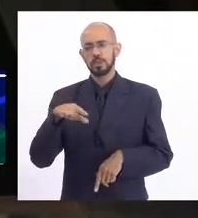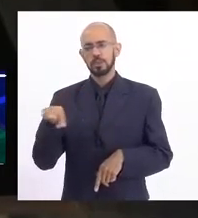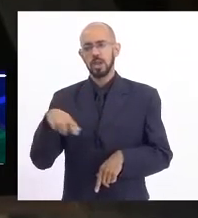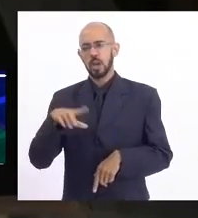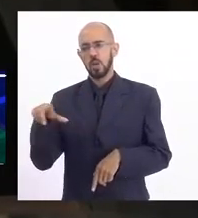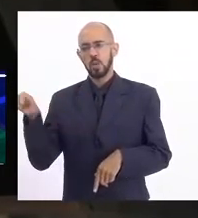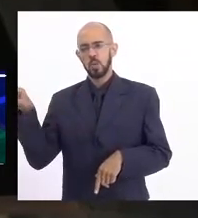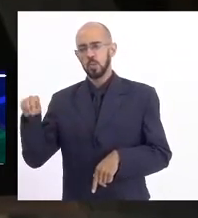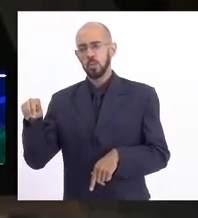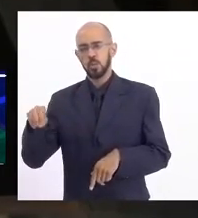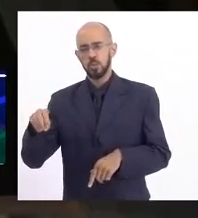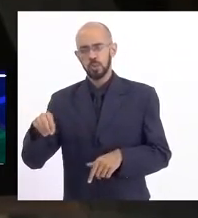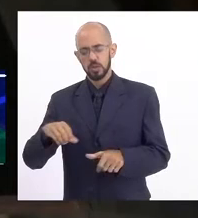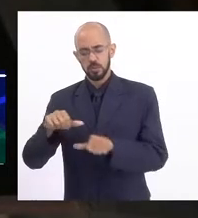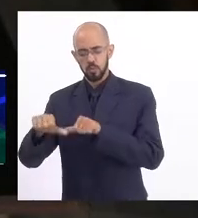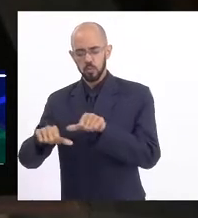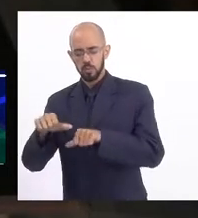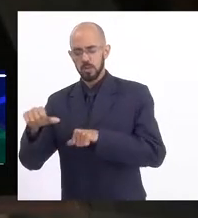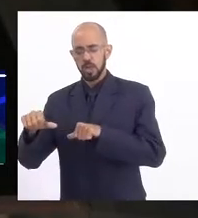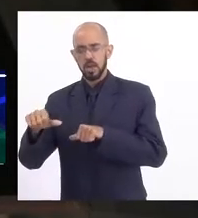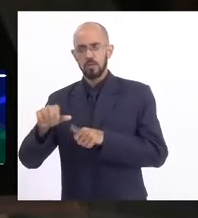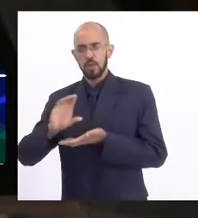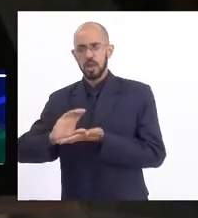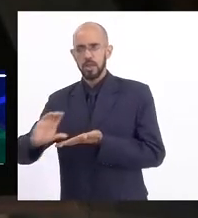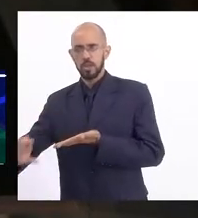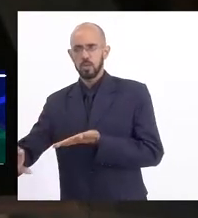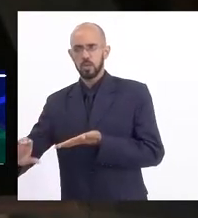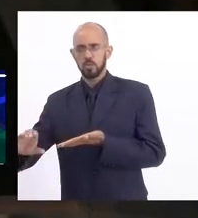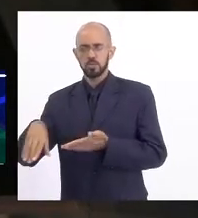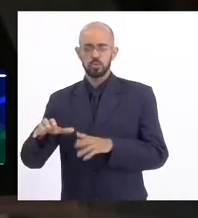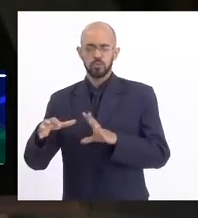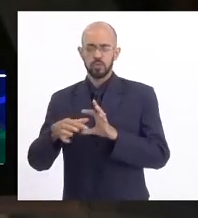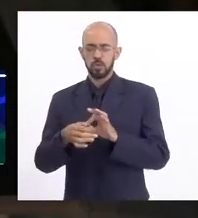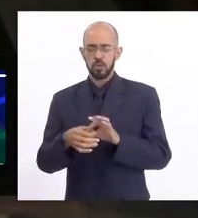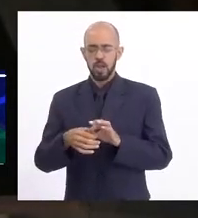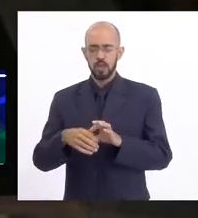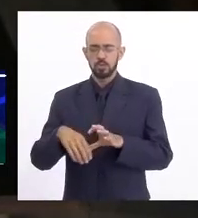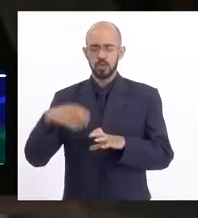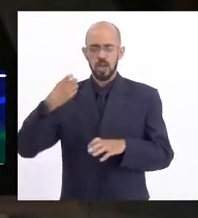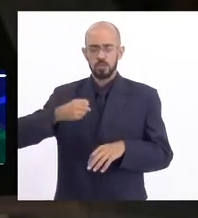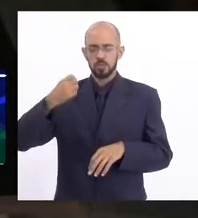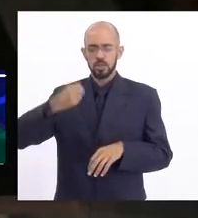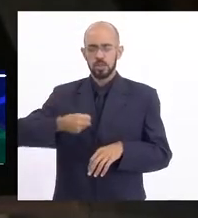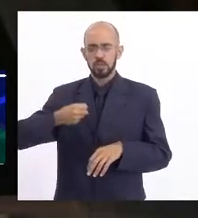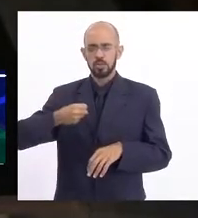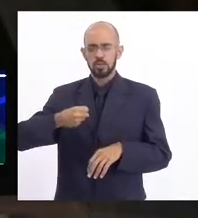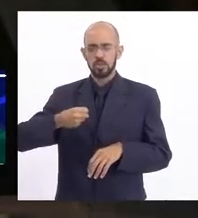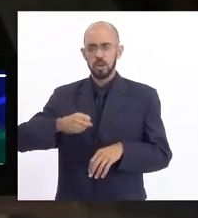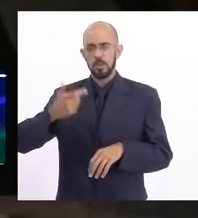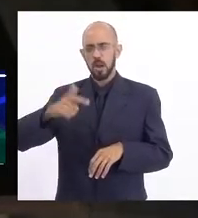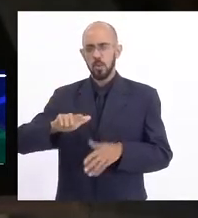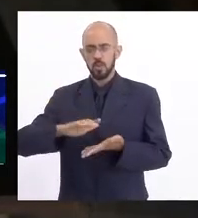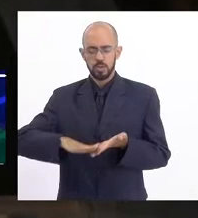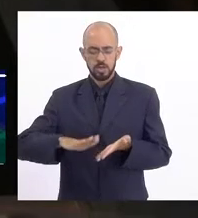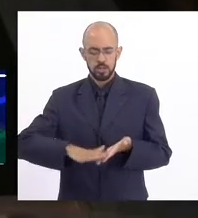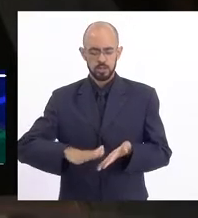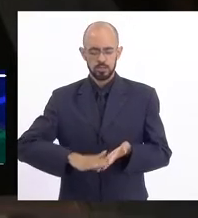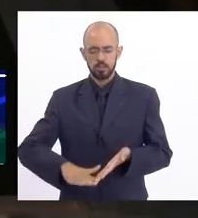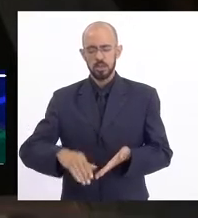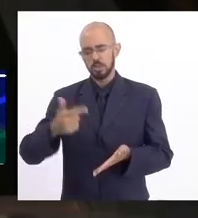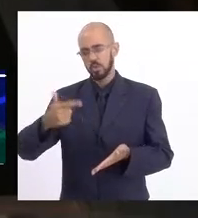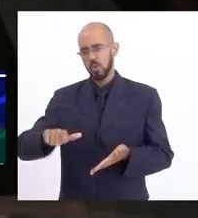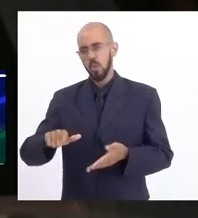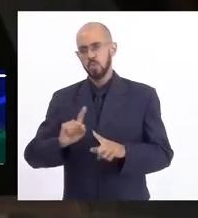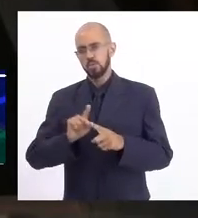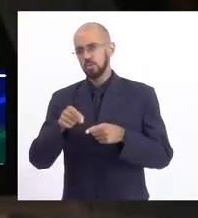que redestinavam recursos vinculados à Previdência Social para outras despesas, para outras